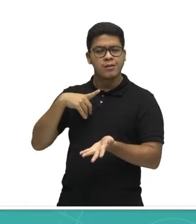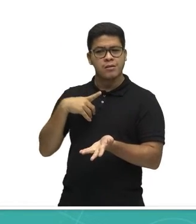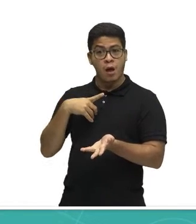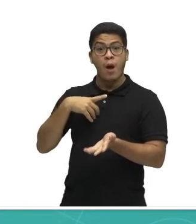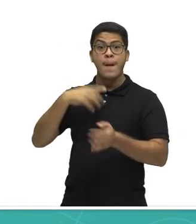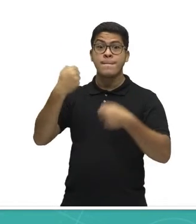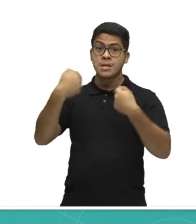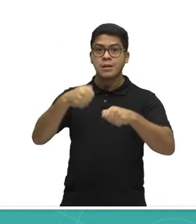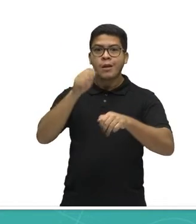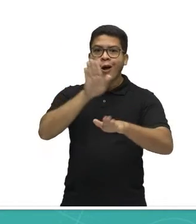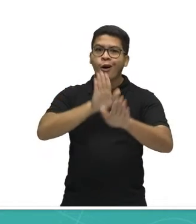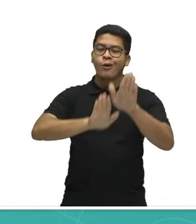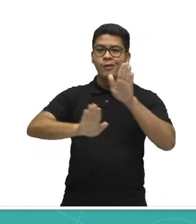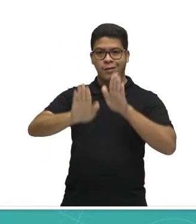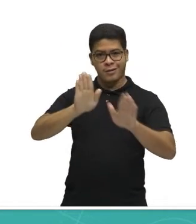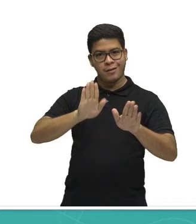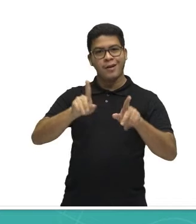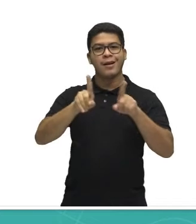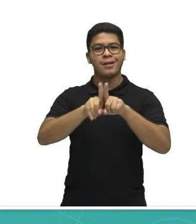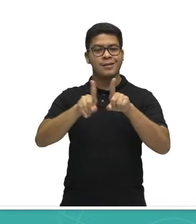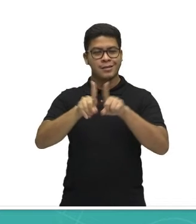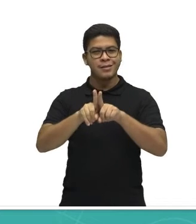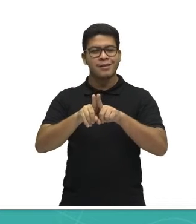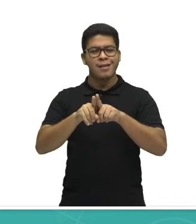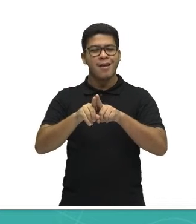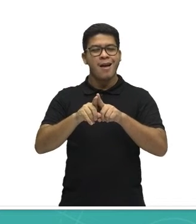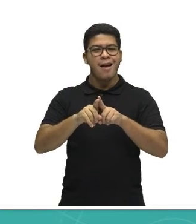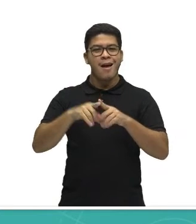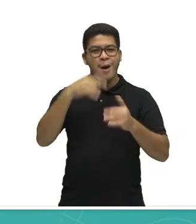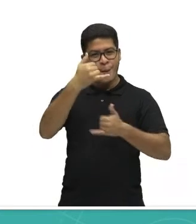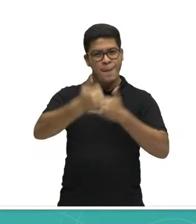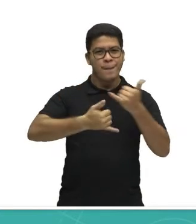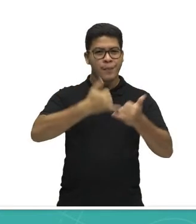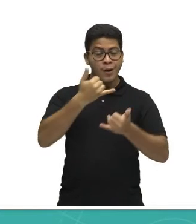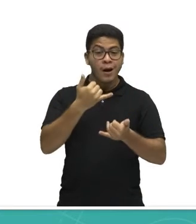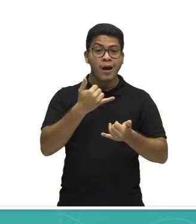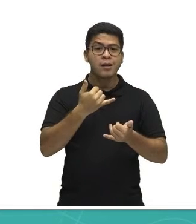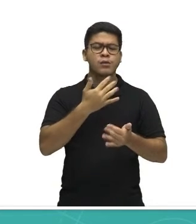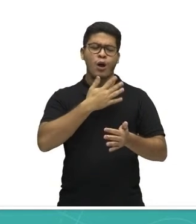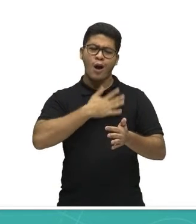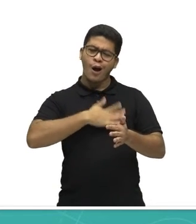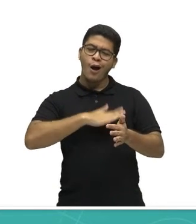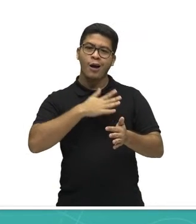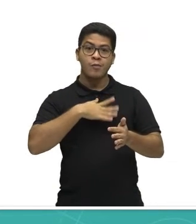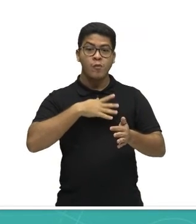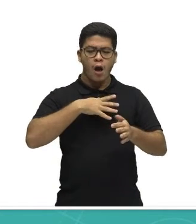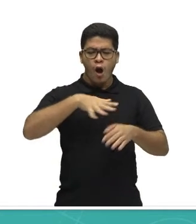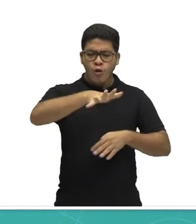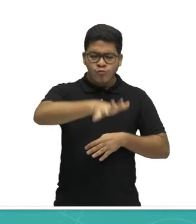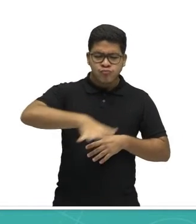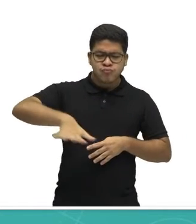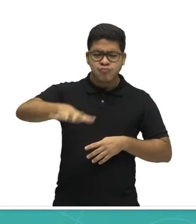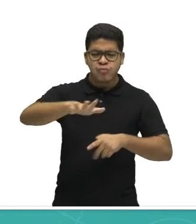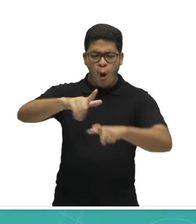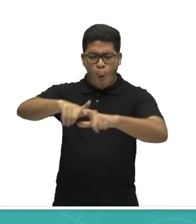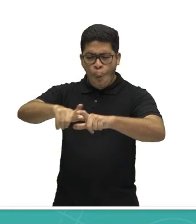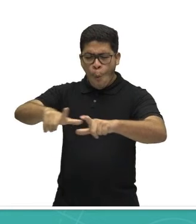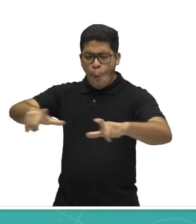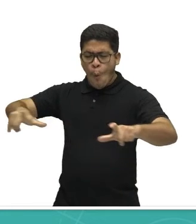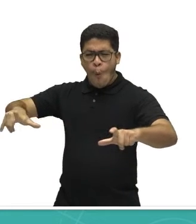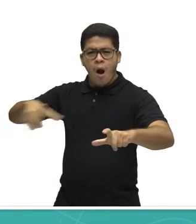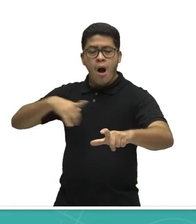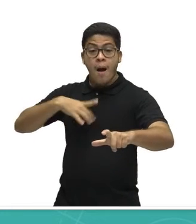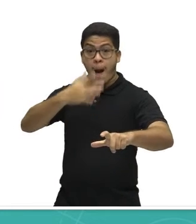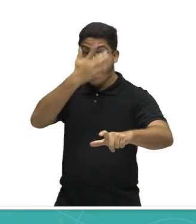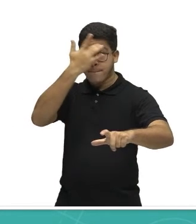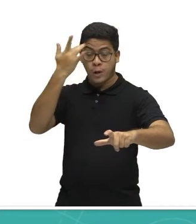que vocês até gostem de brincar com isso, mas vá para um campo, porque na cidade é muito perigoso, porque tem